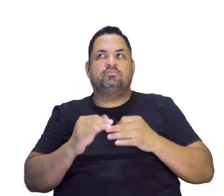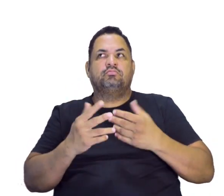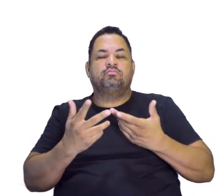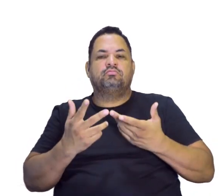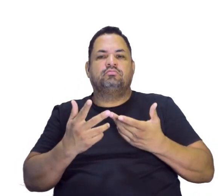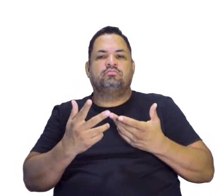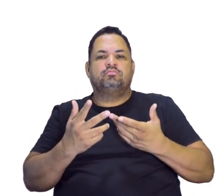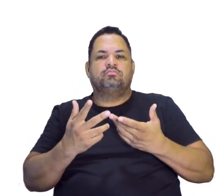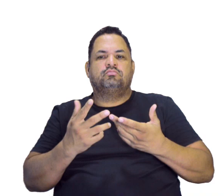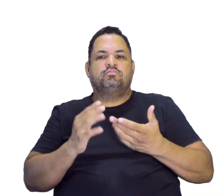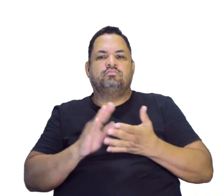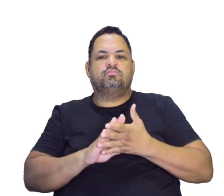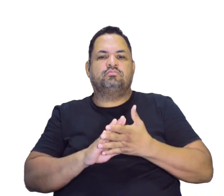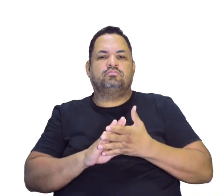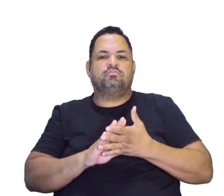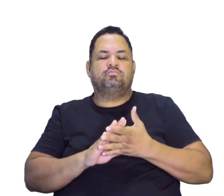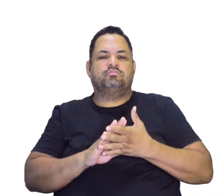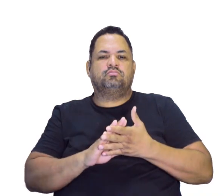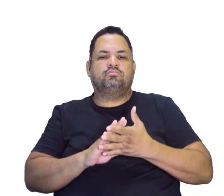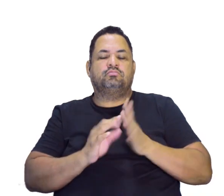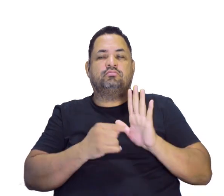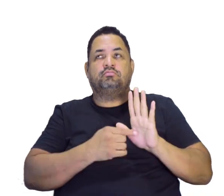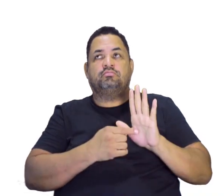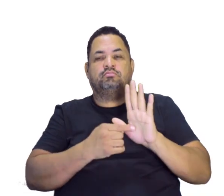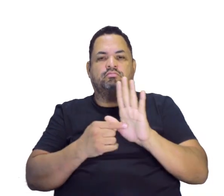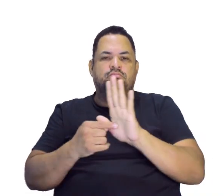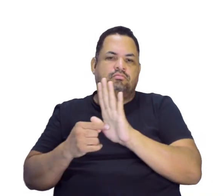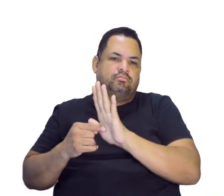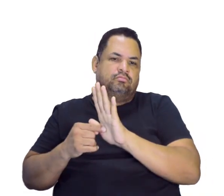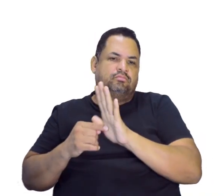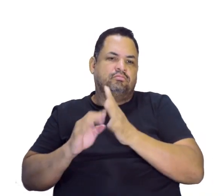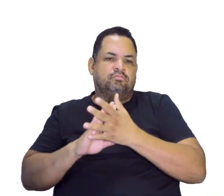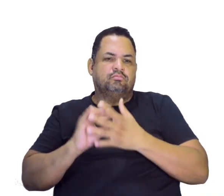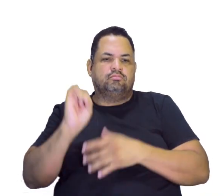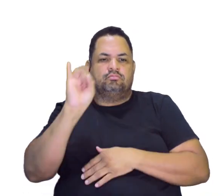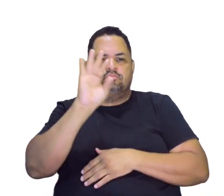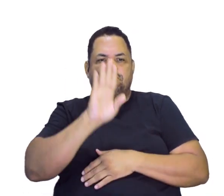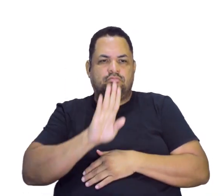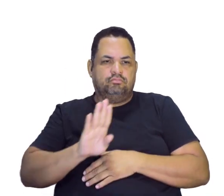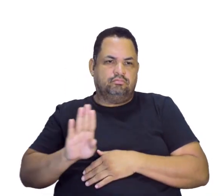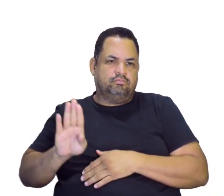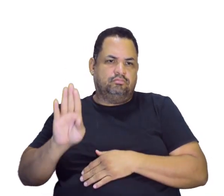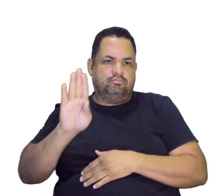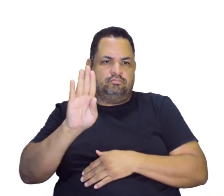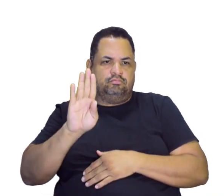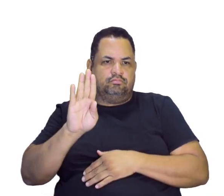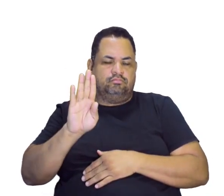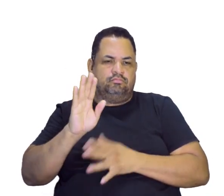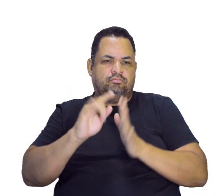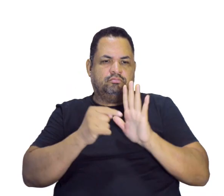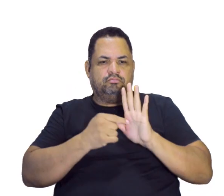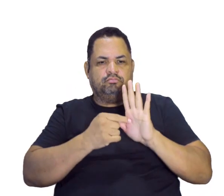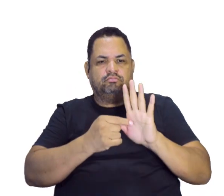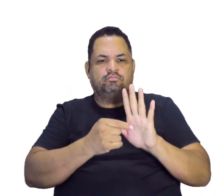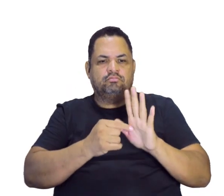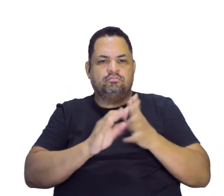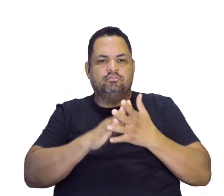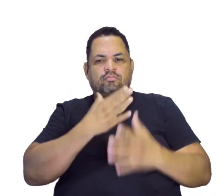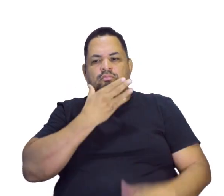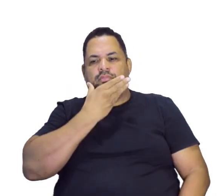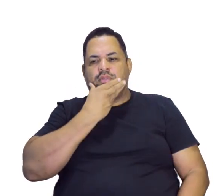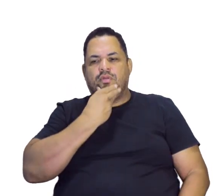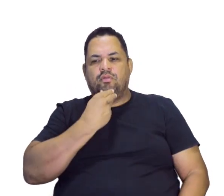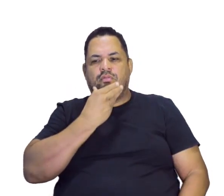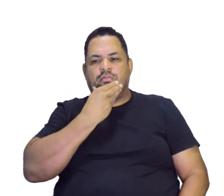eh esse quadro eh demonstrava uma figura que era representante do